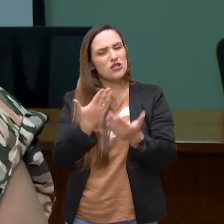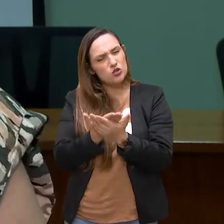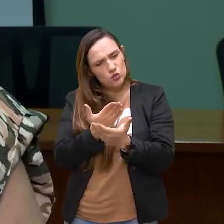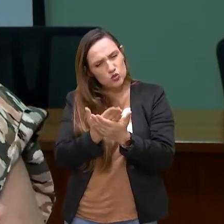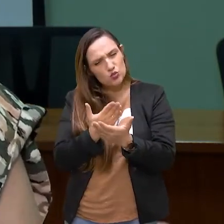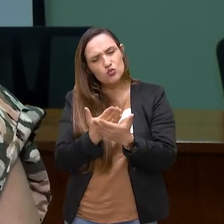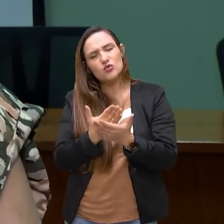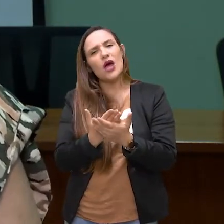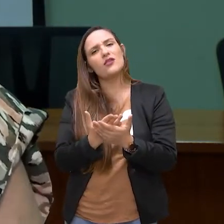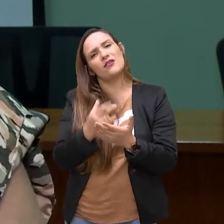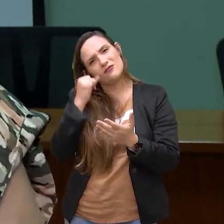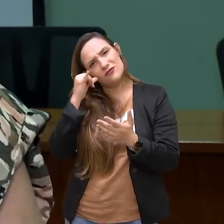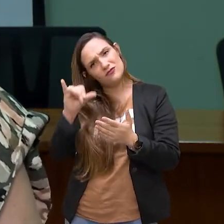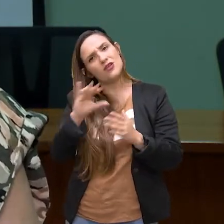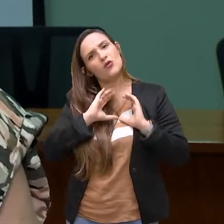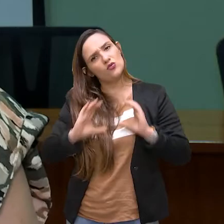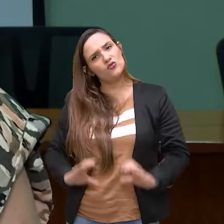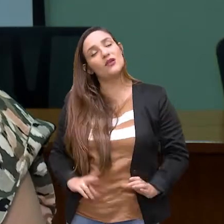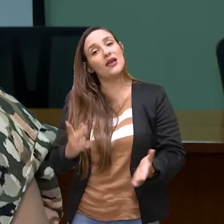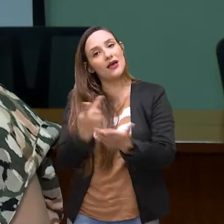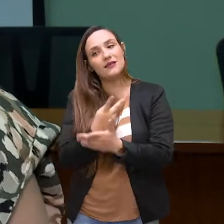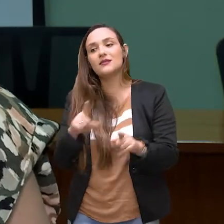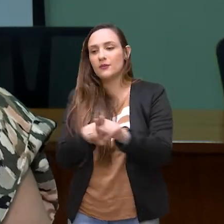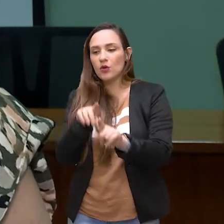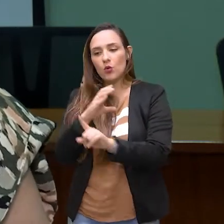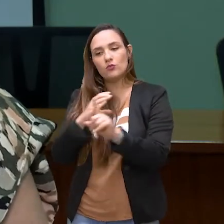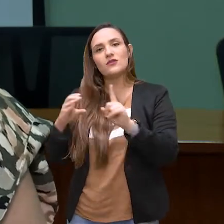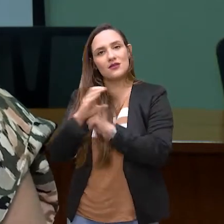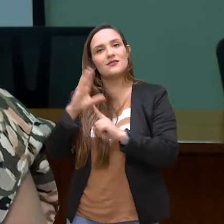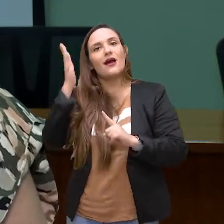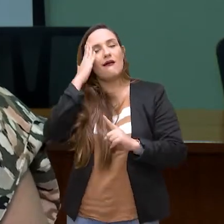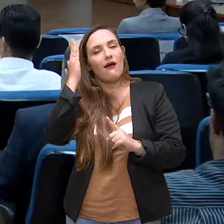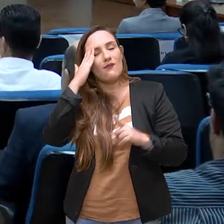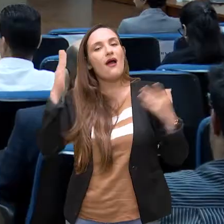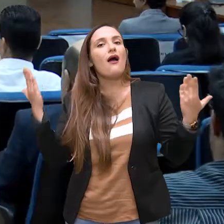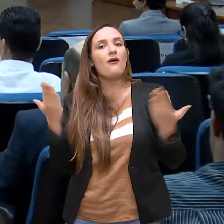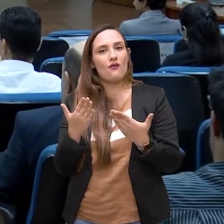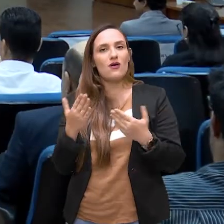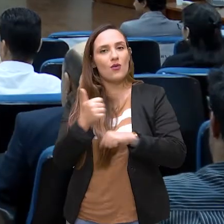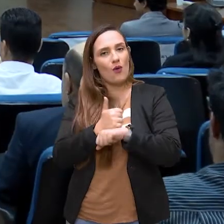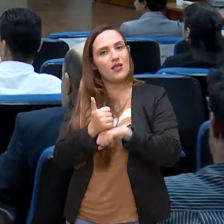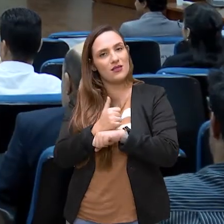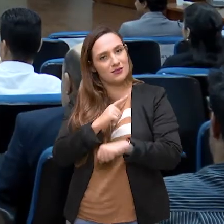envolvidos e prestigiar também a nossa comunidade com um evento de qualidade.